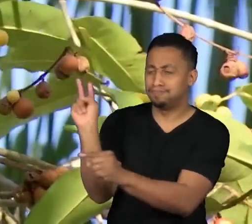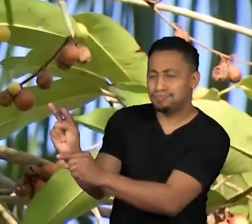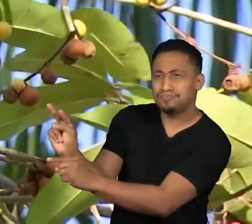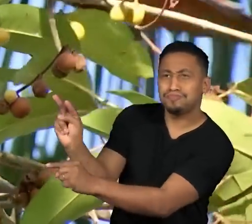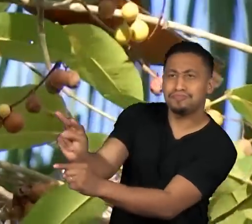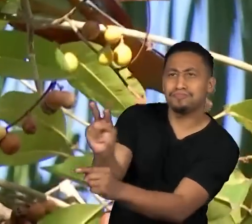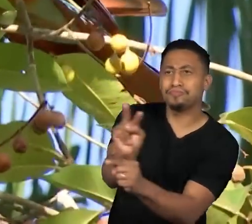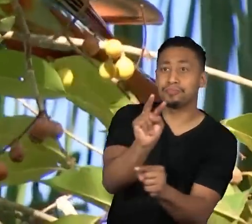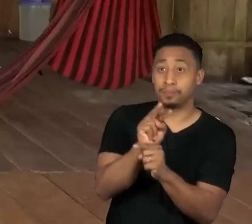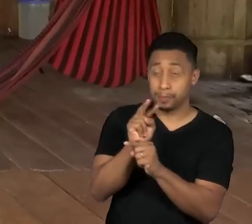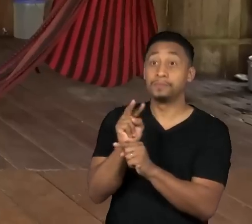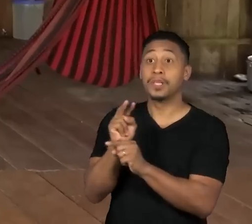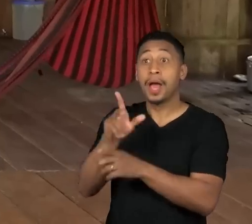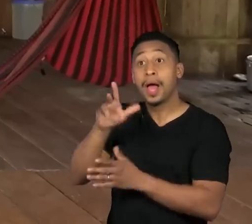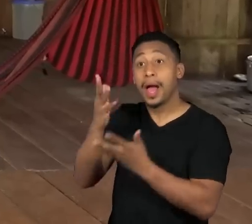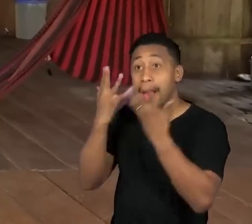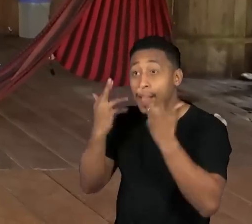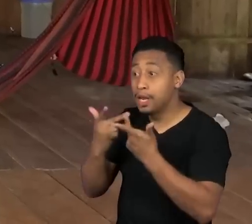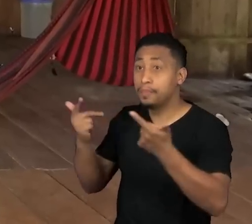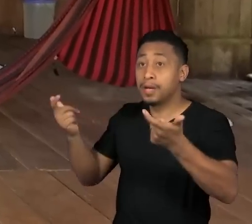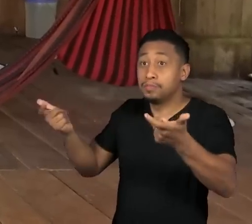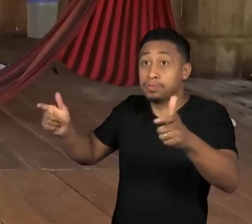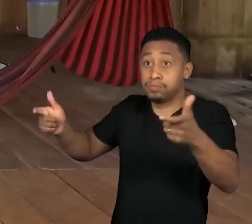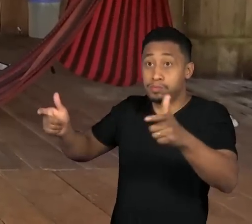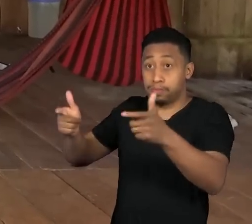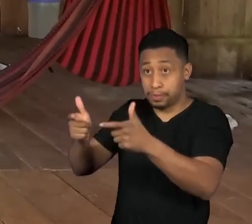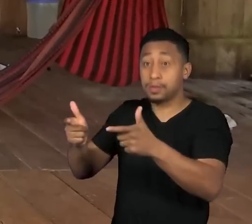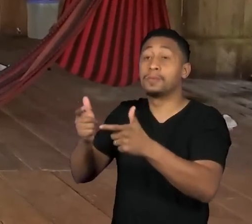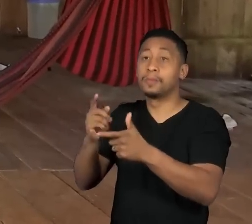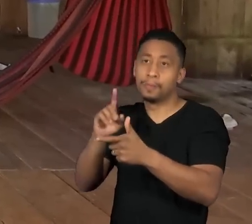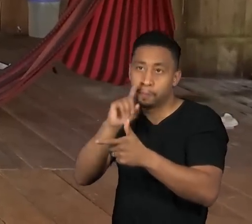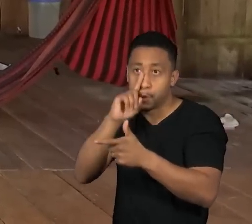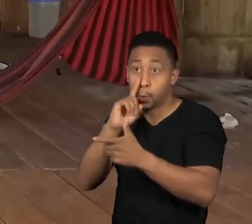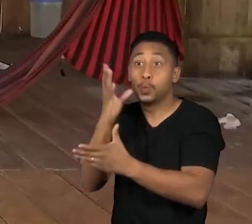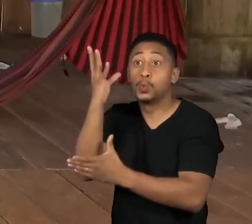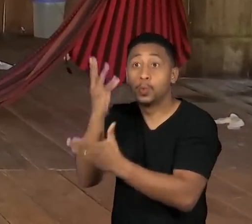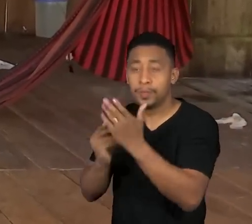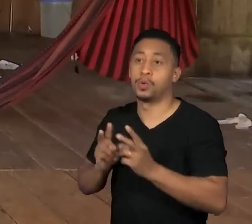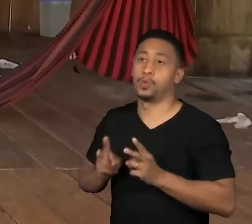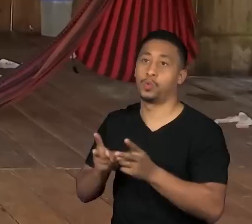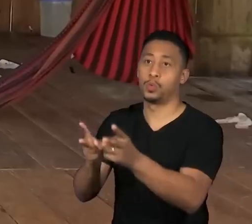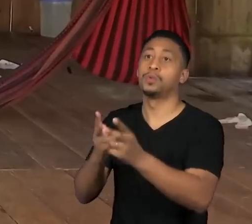ameaçadas, para saberes ancestrais.